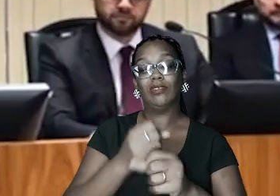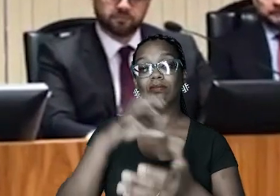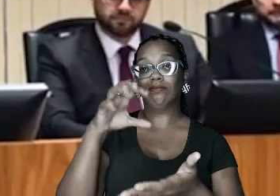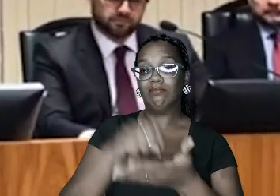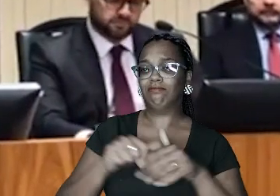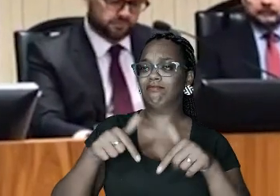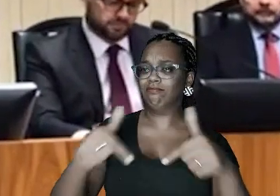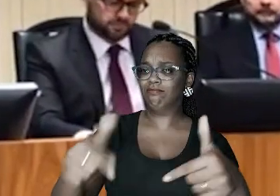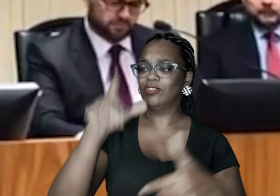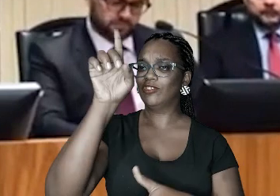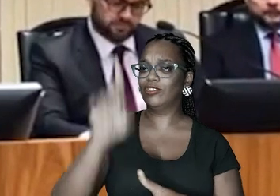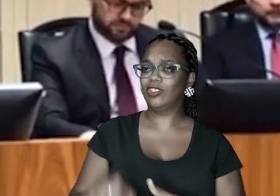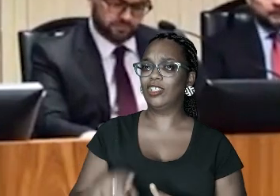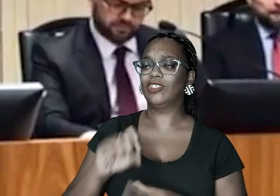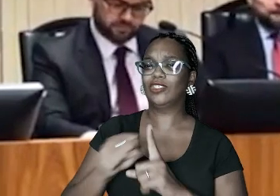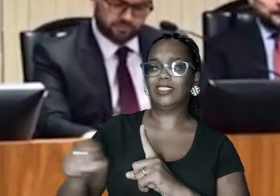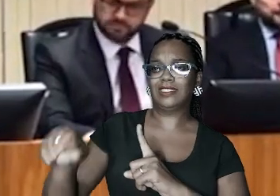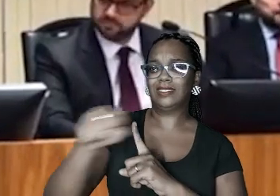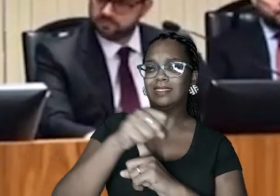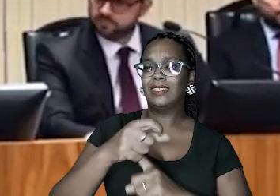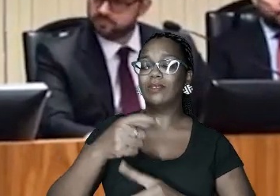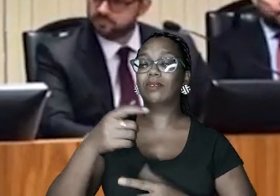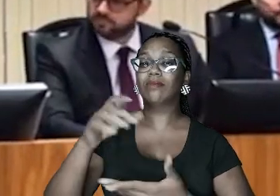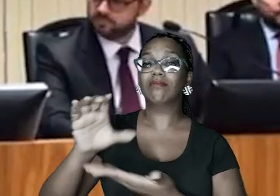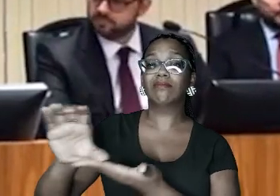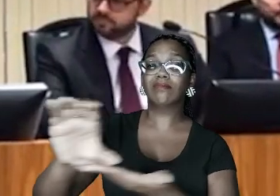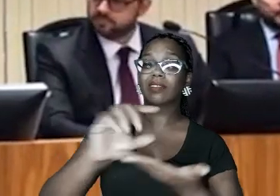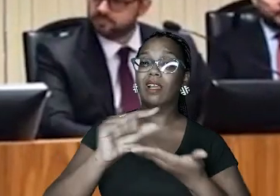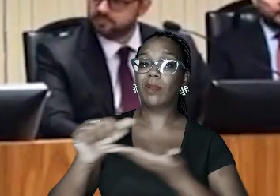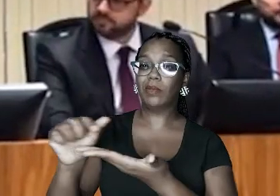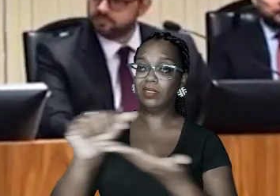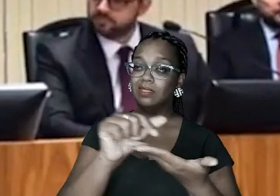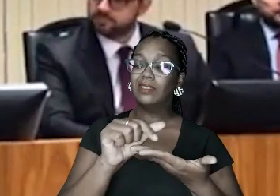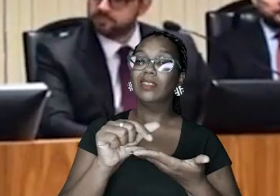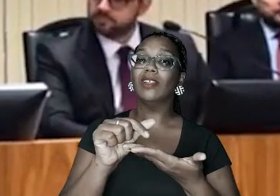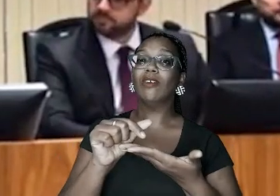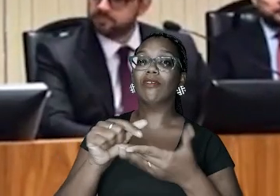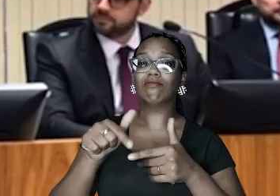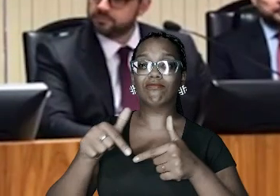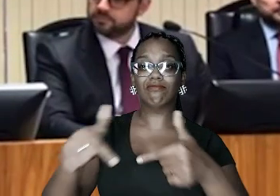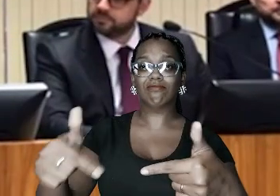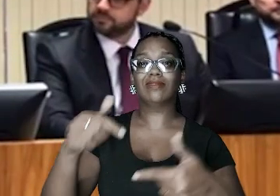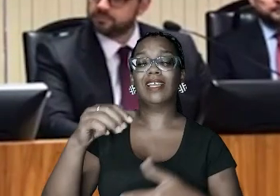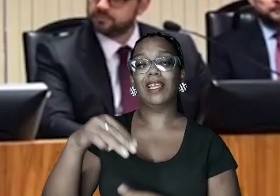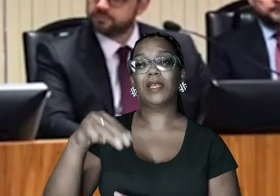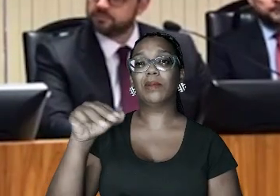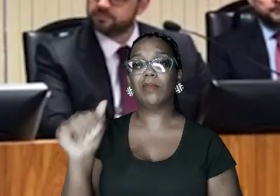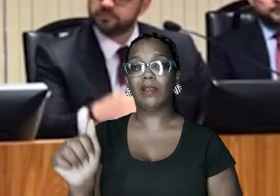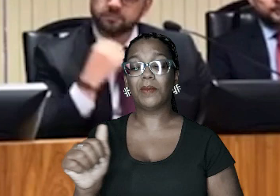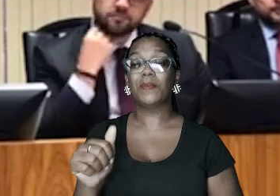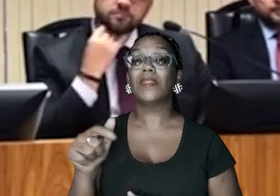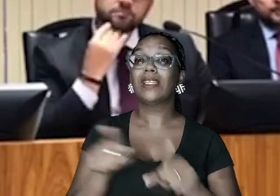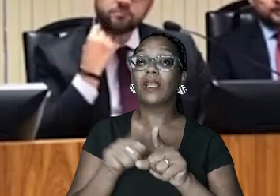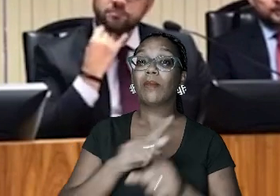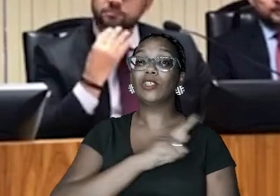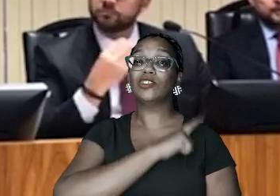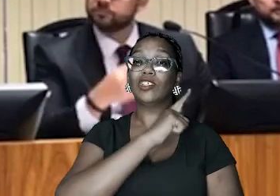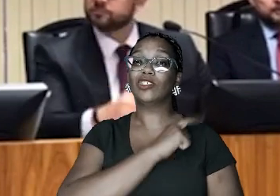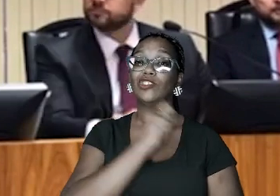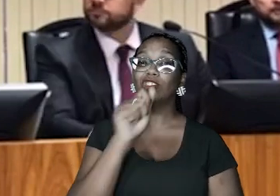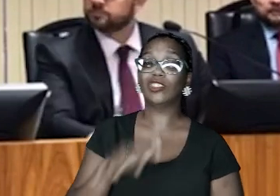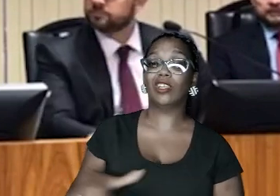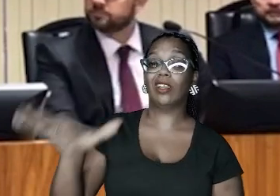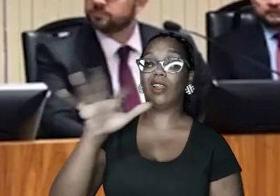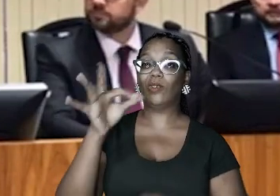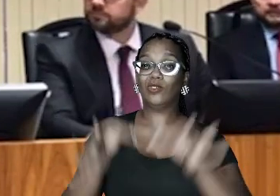Direito societário mercados Mercado de Capitais e operações ma além de ter sido o gerente geral jurídico